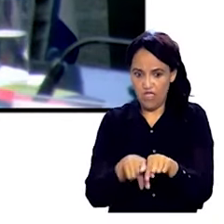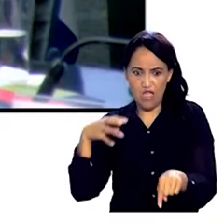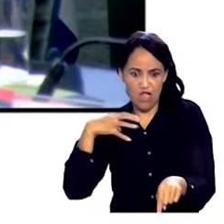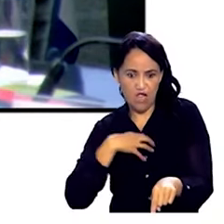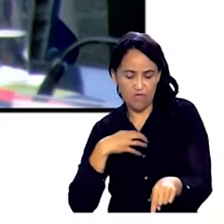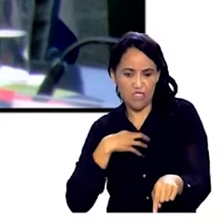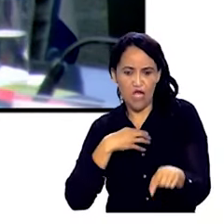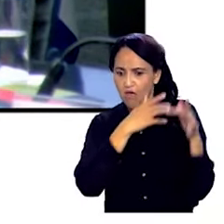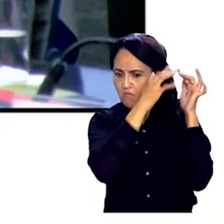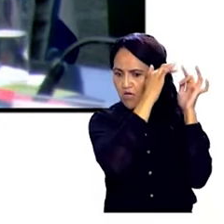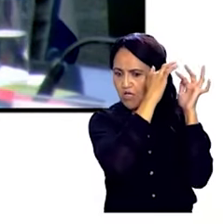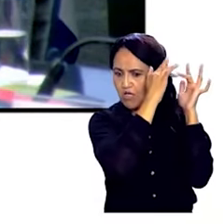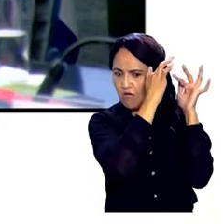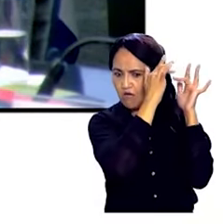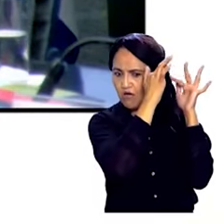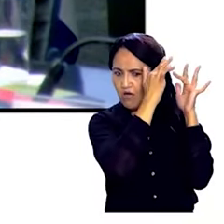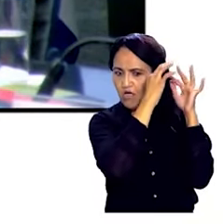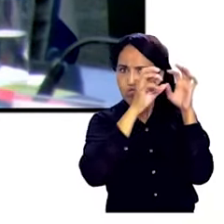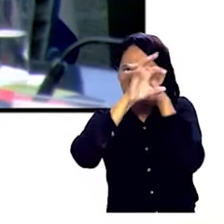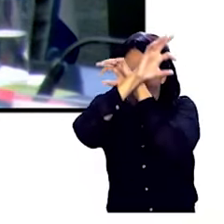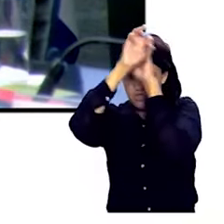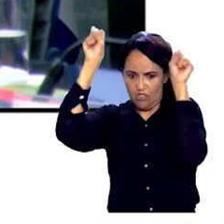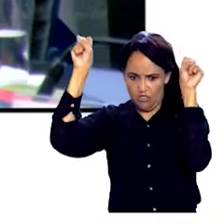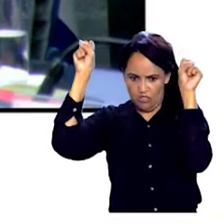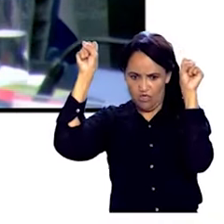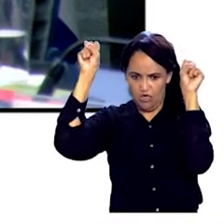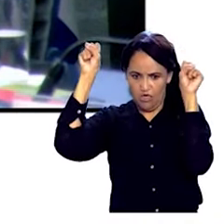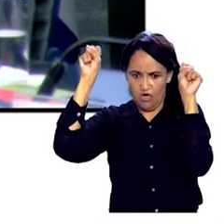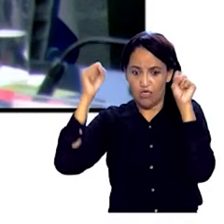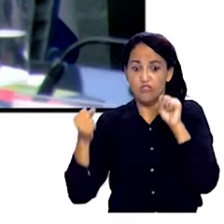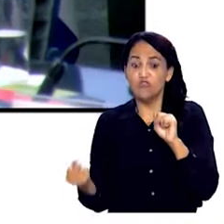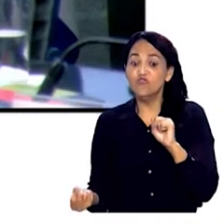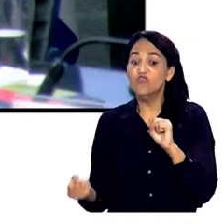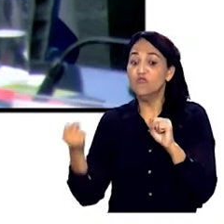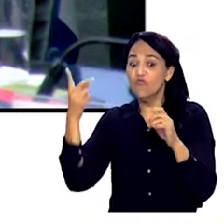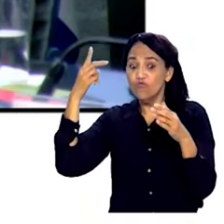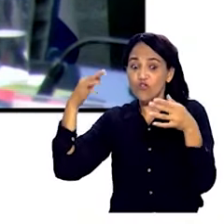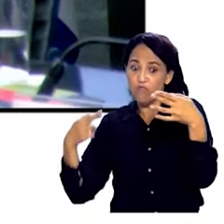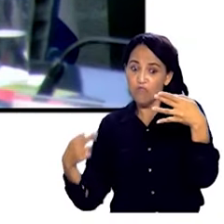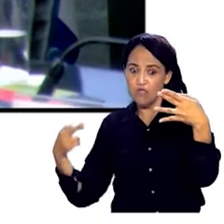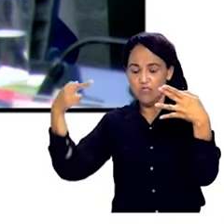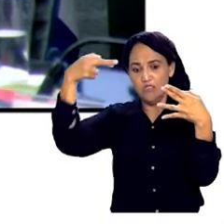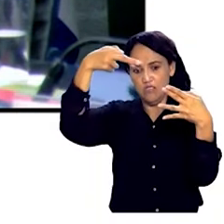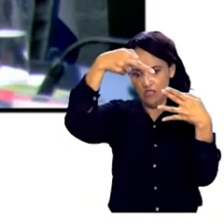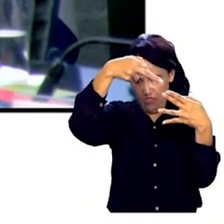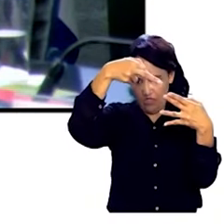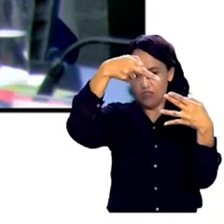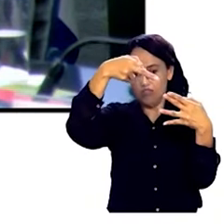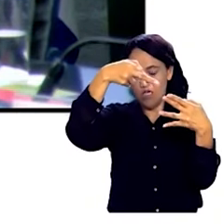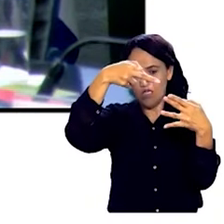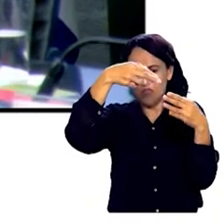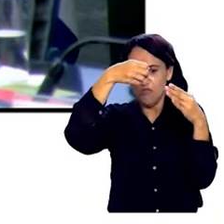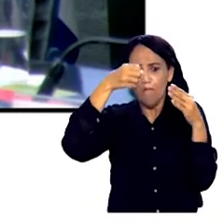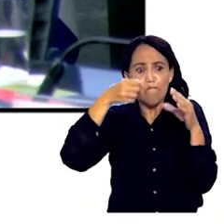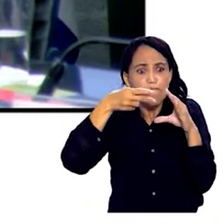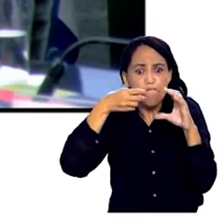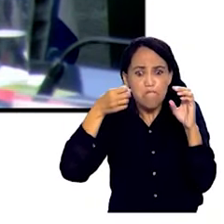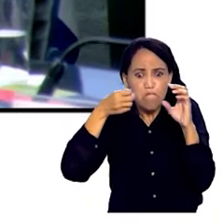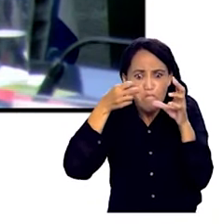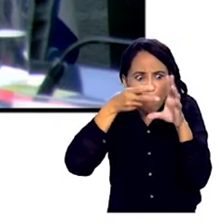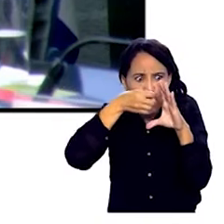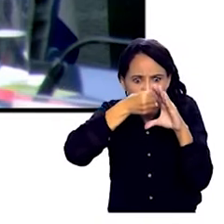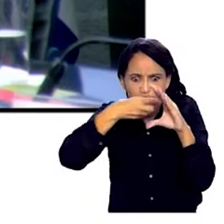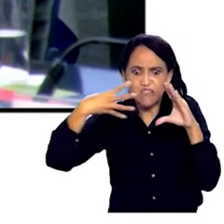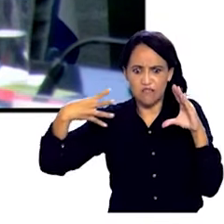de seus tribunais de último grau desde uma perspectiva só horizontal em